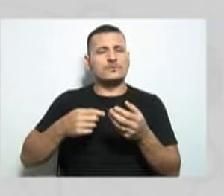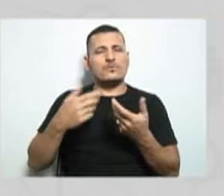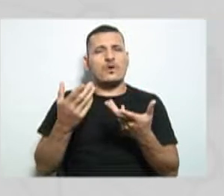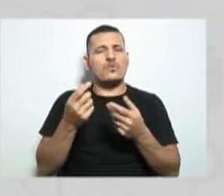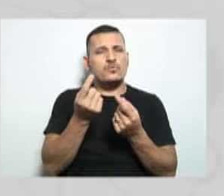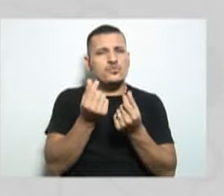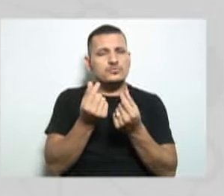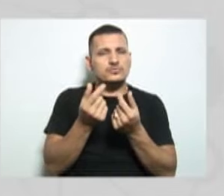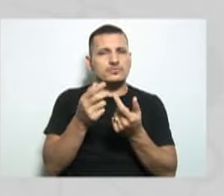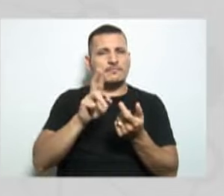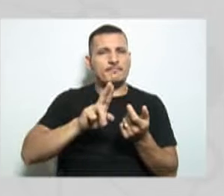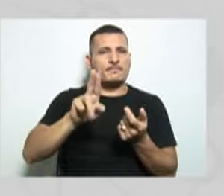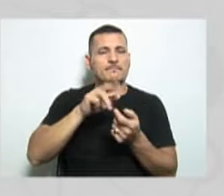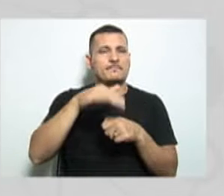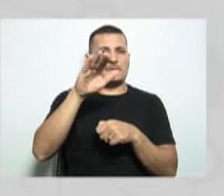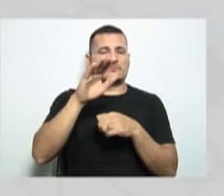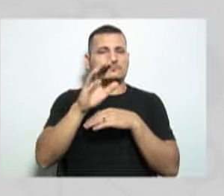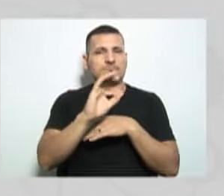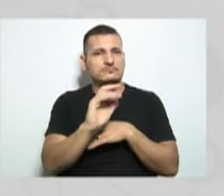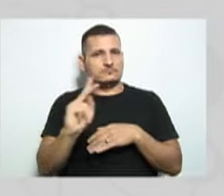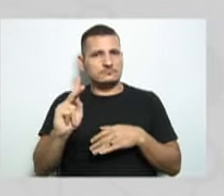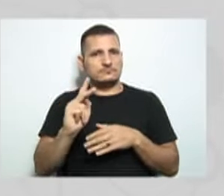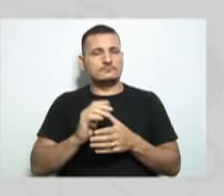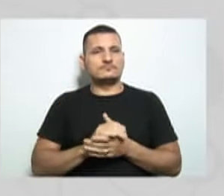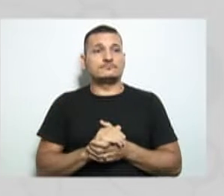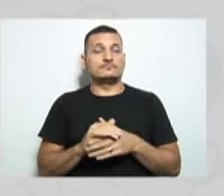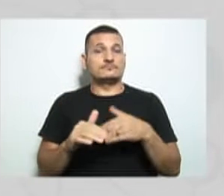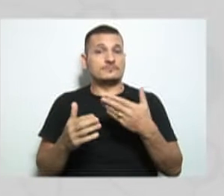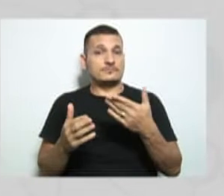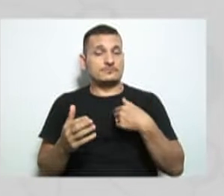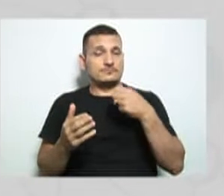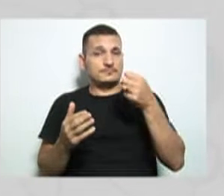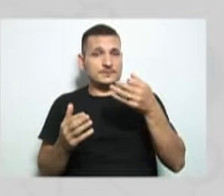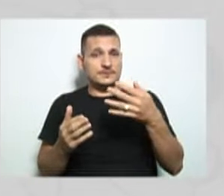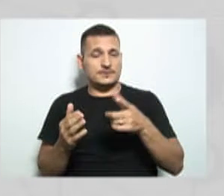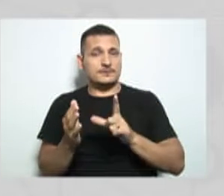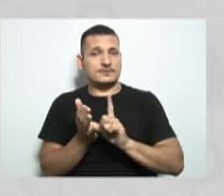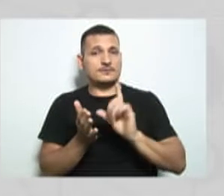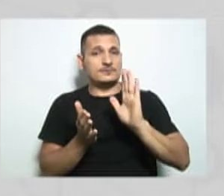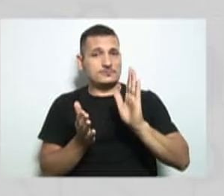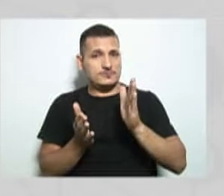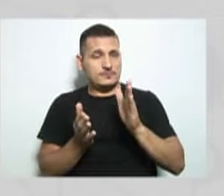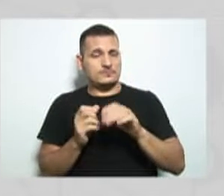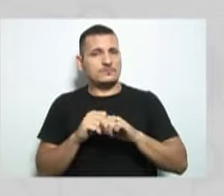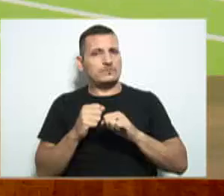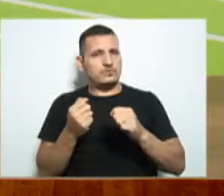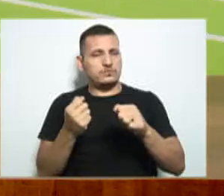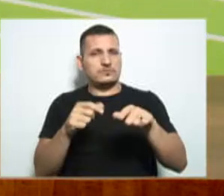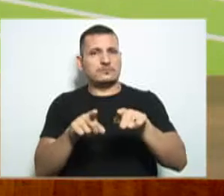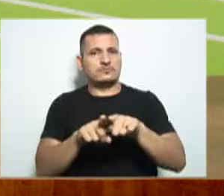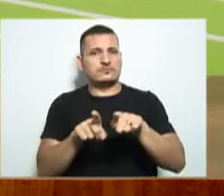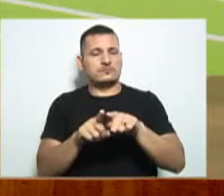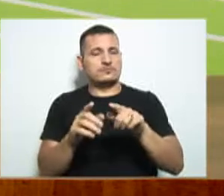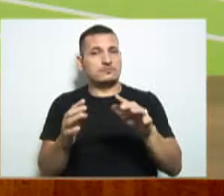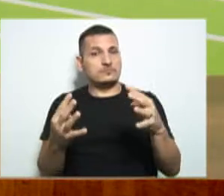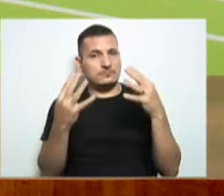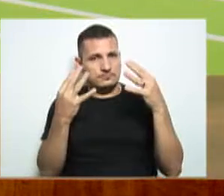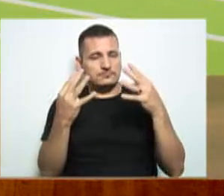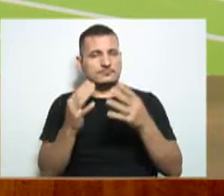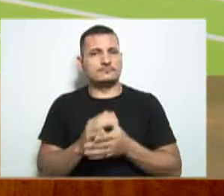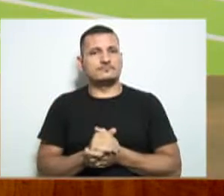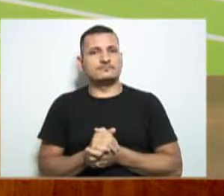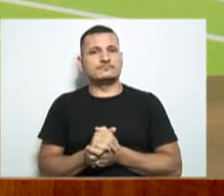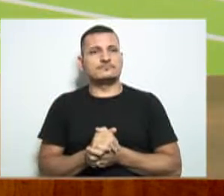pelas cooperativas? Bom, como eu disse anteriormente e reforço aqui comigo, alunos,